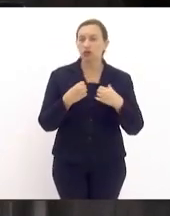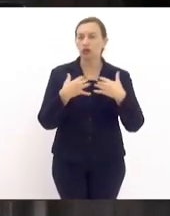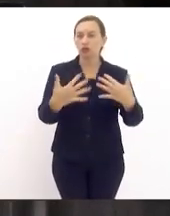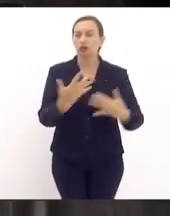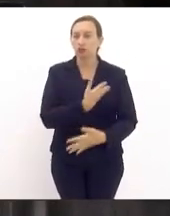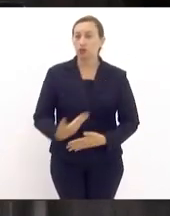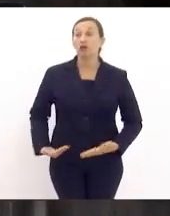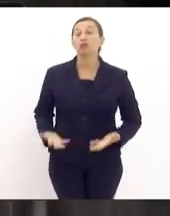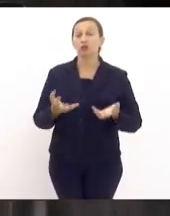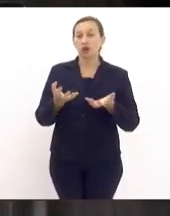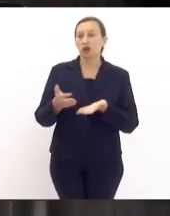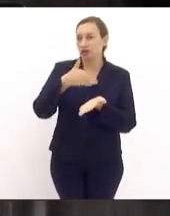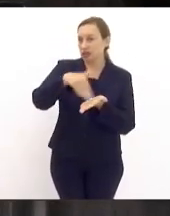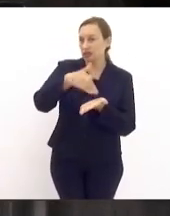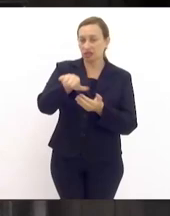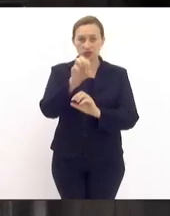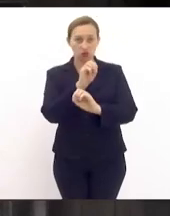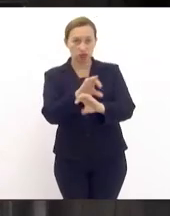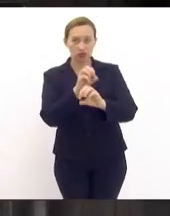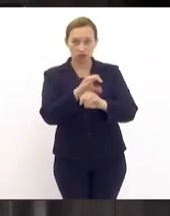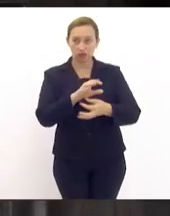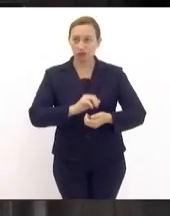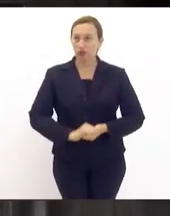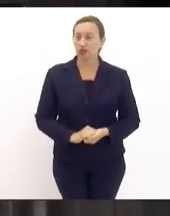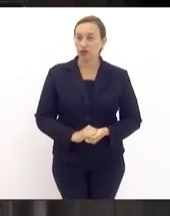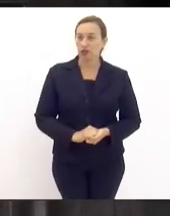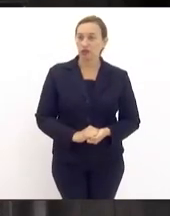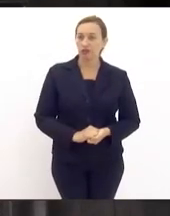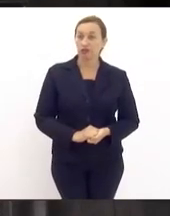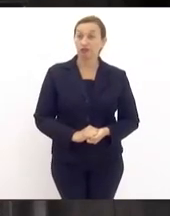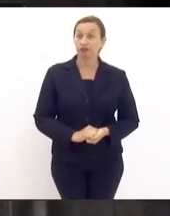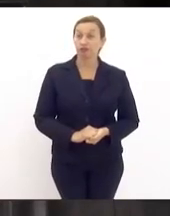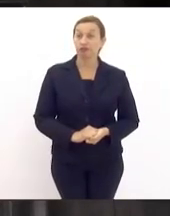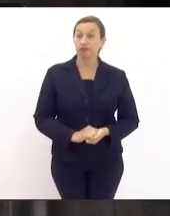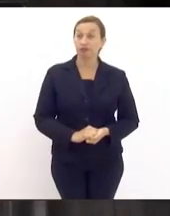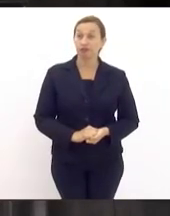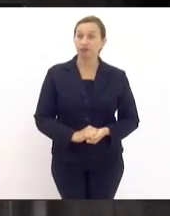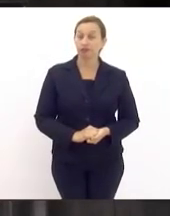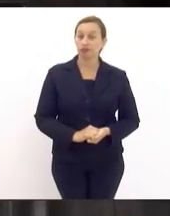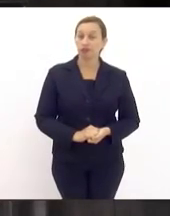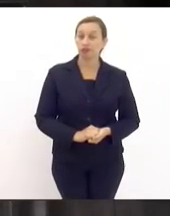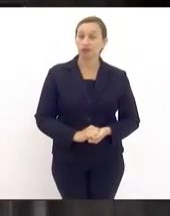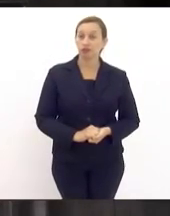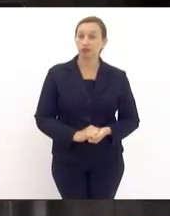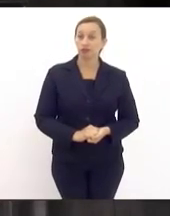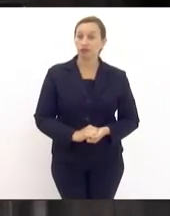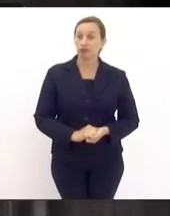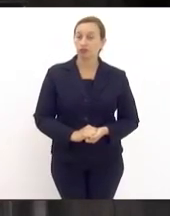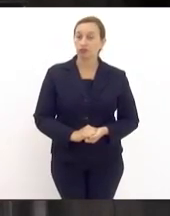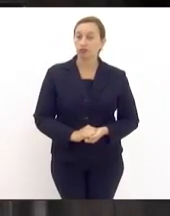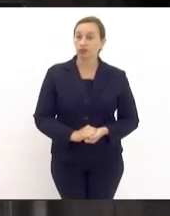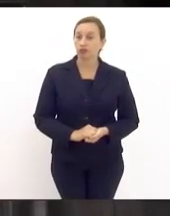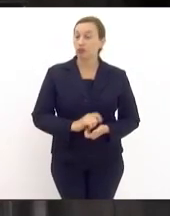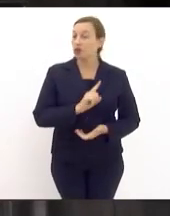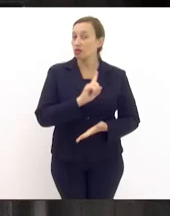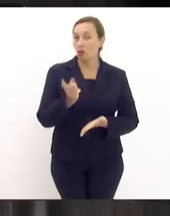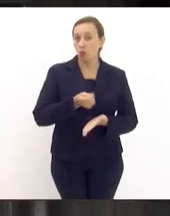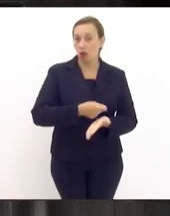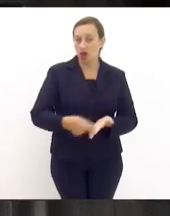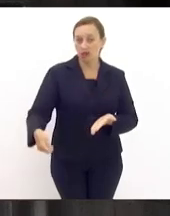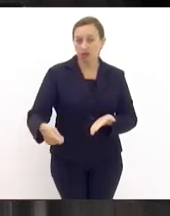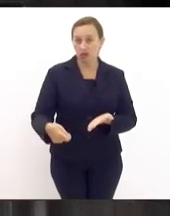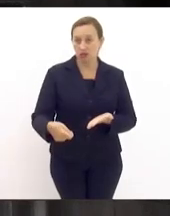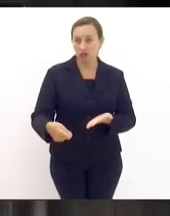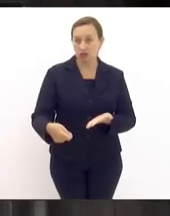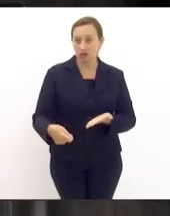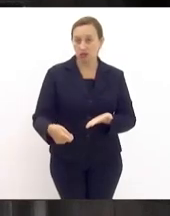quero me dirigir à secretária de Educação para que ela não assine embaixo